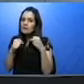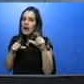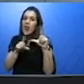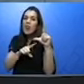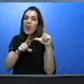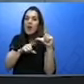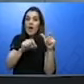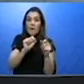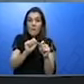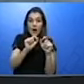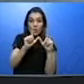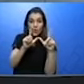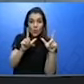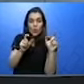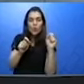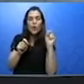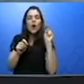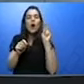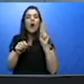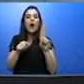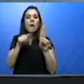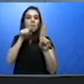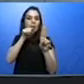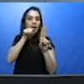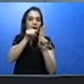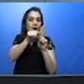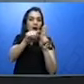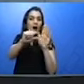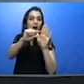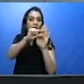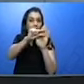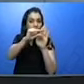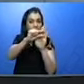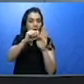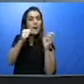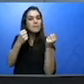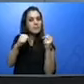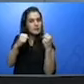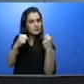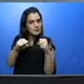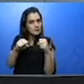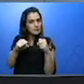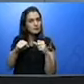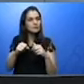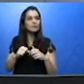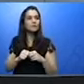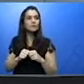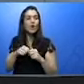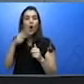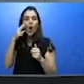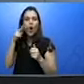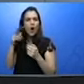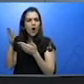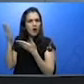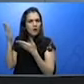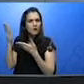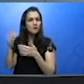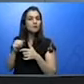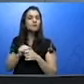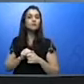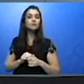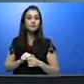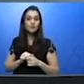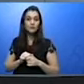vocês escreverem, façam a revisão, tá, para enviar para sua professora. Olha o que nós vamos pedir para vocês